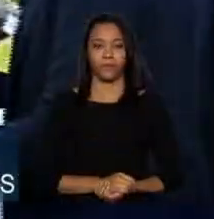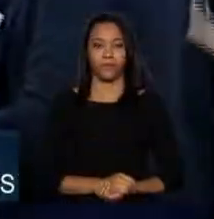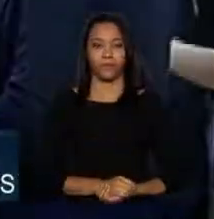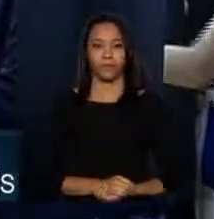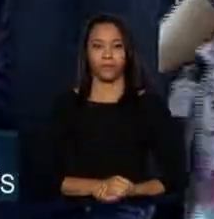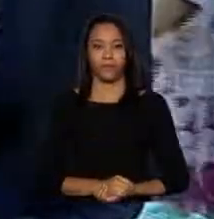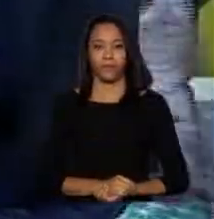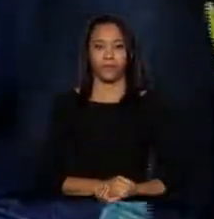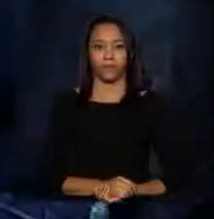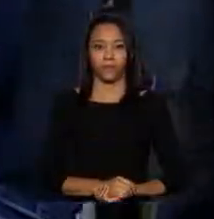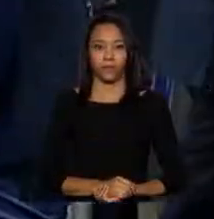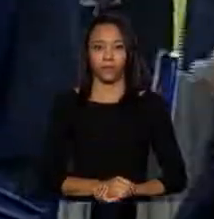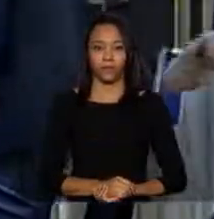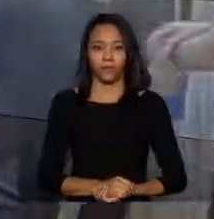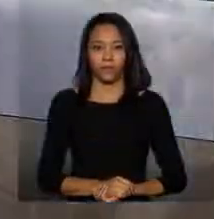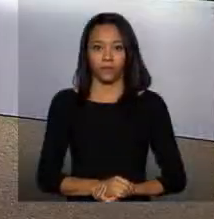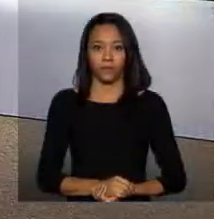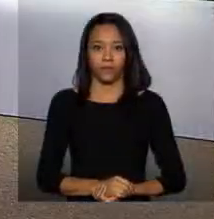obrigado.